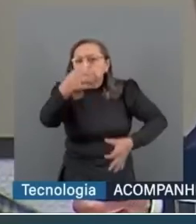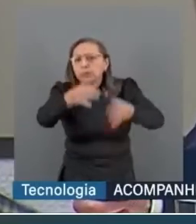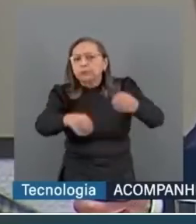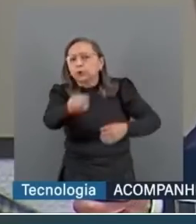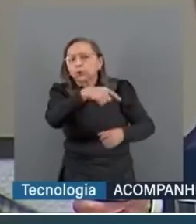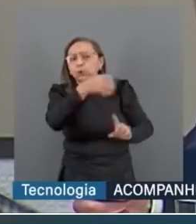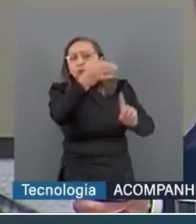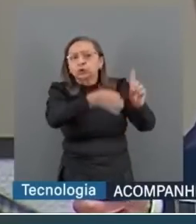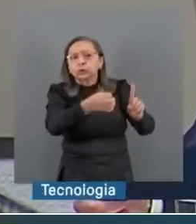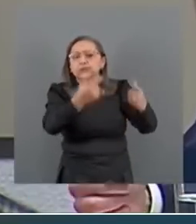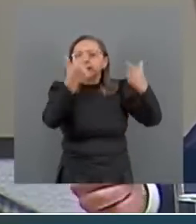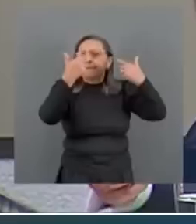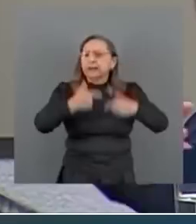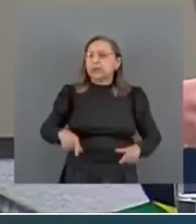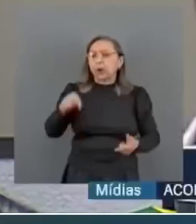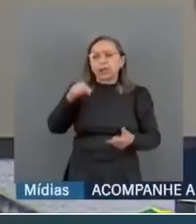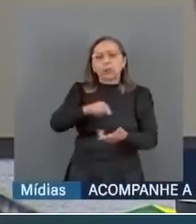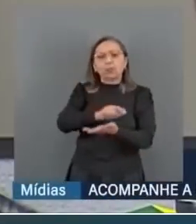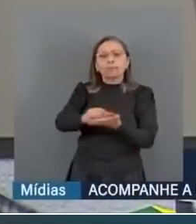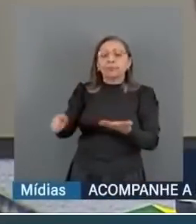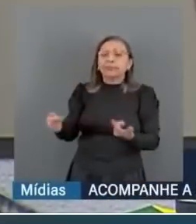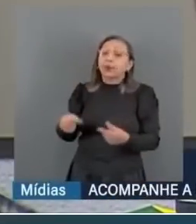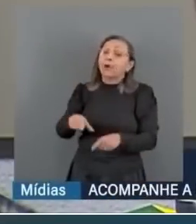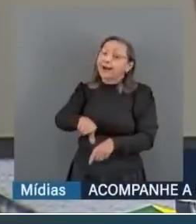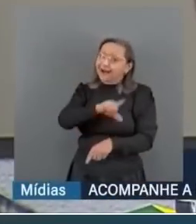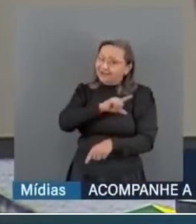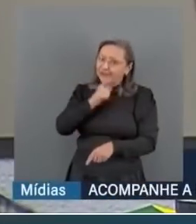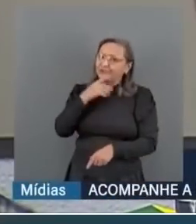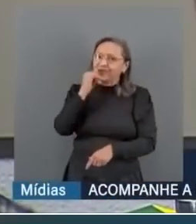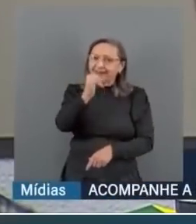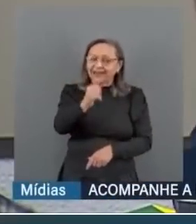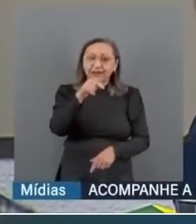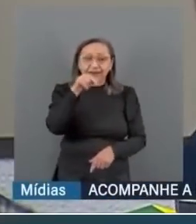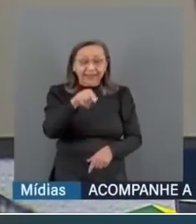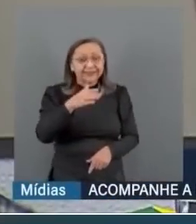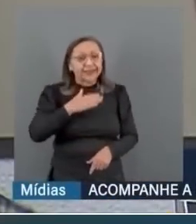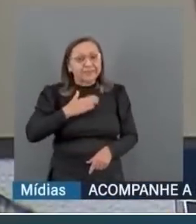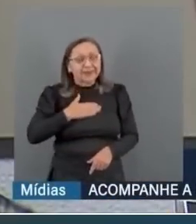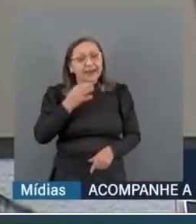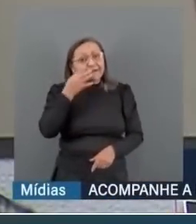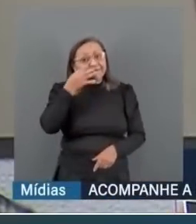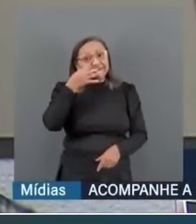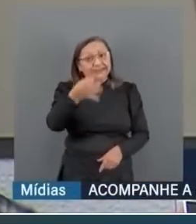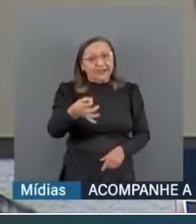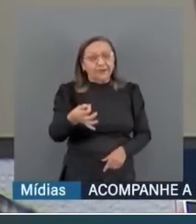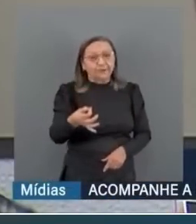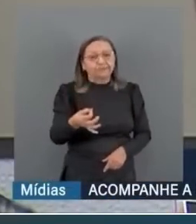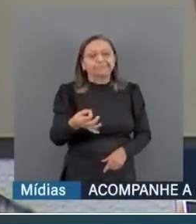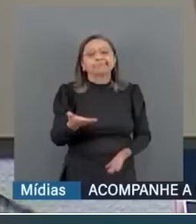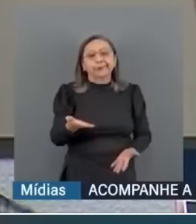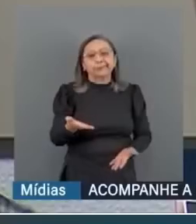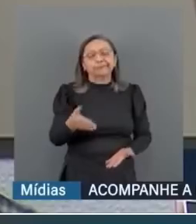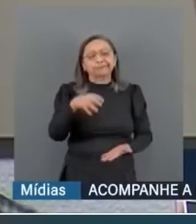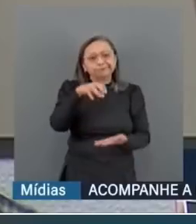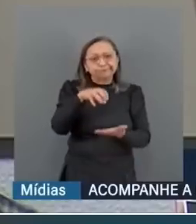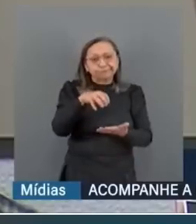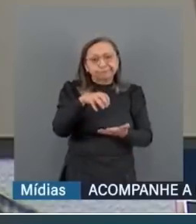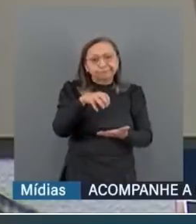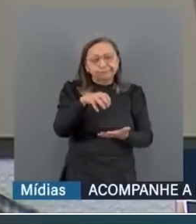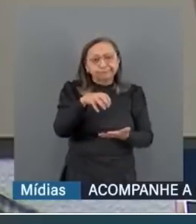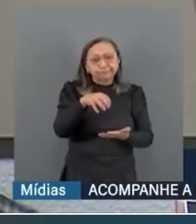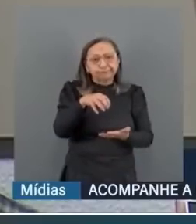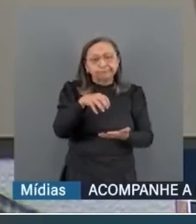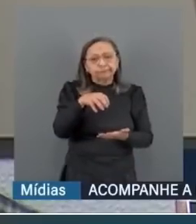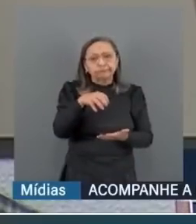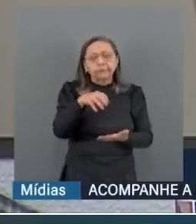incomodar ele. Ele quis ser ministro. A vaga que ele ocupa hoje é uma vaga, não é uma vaga do Zanin. Não era uma vaga do Lewandowski. Essa vaga